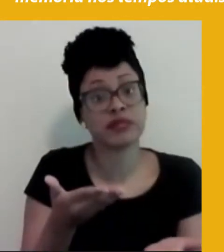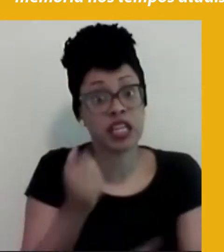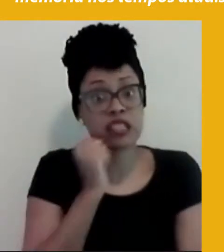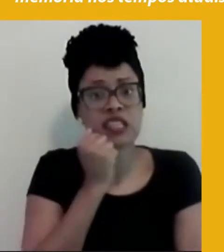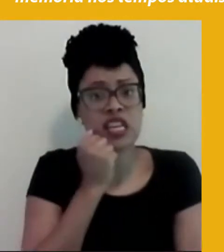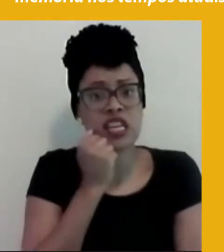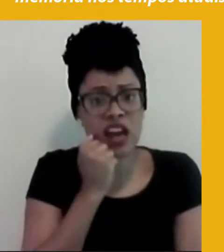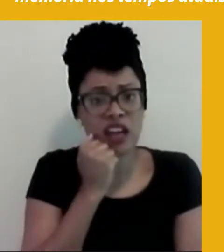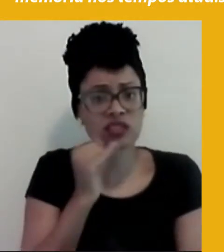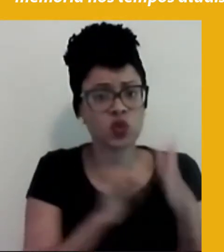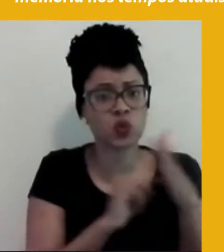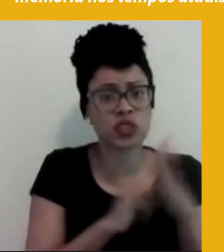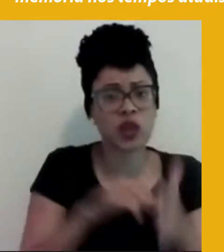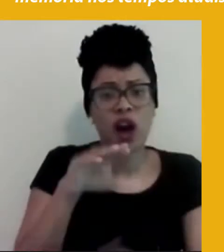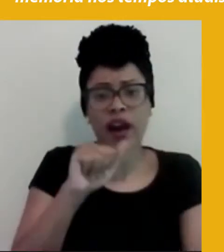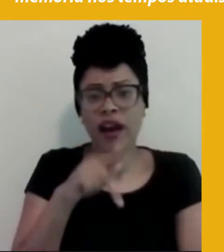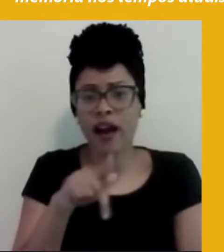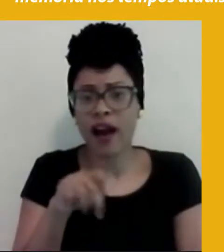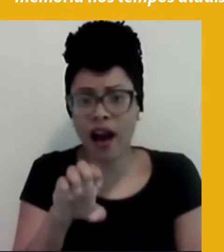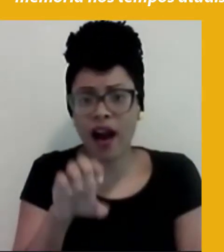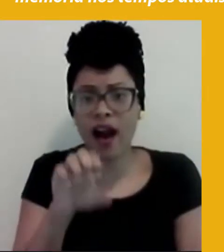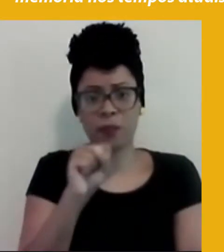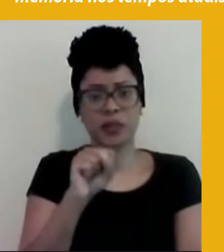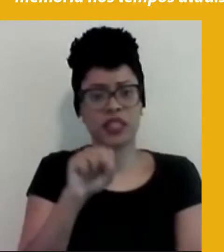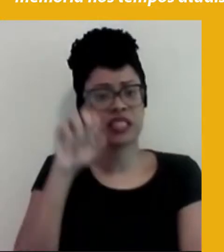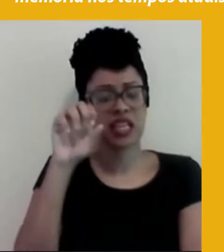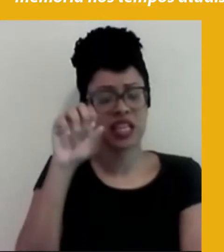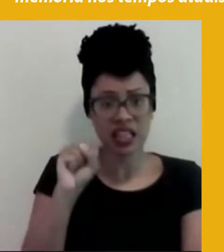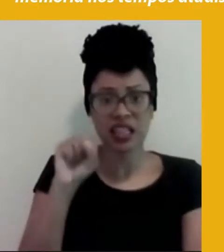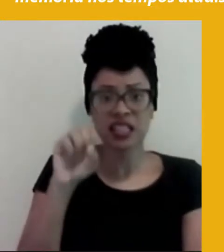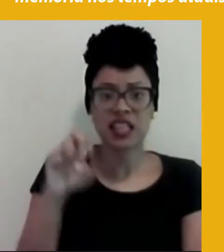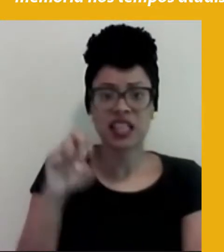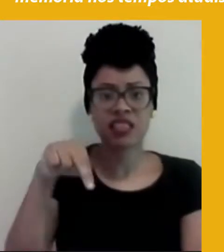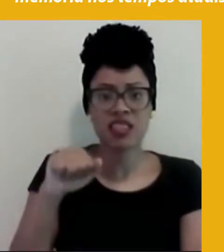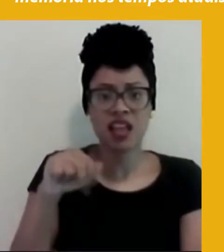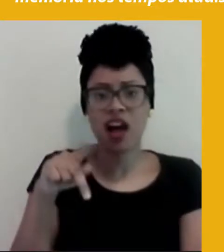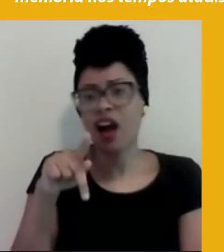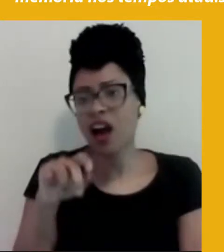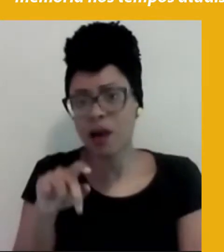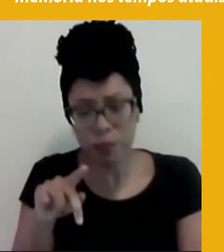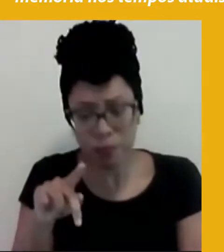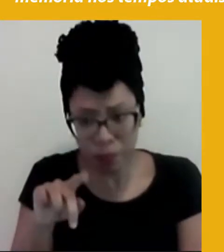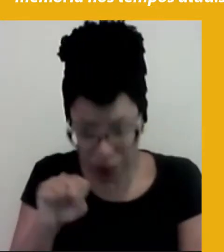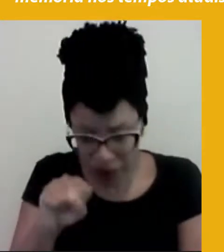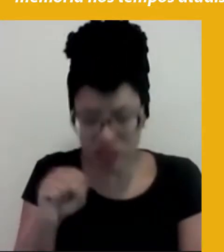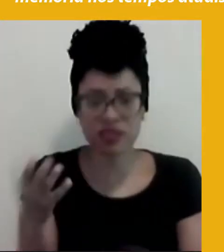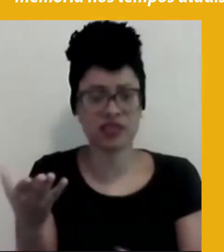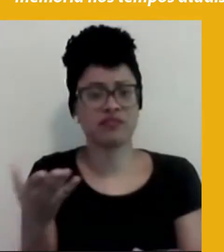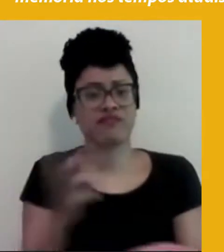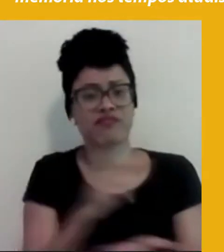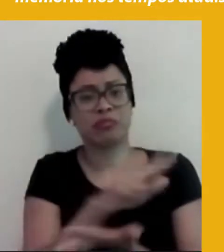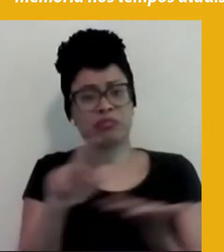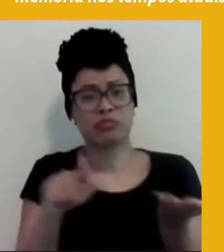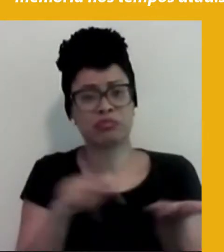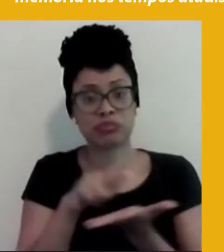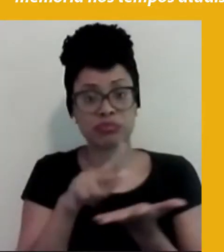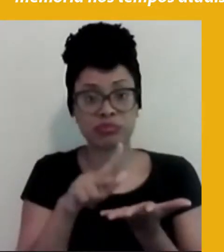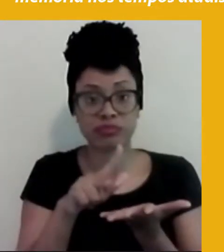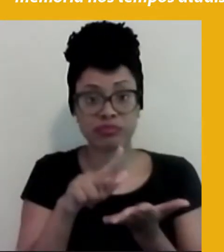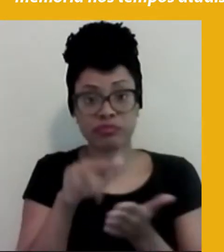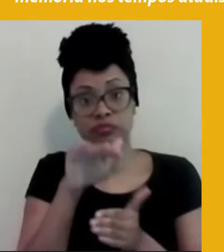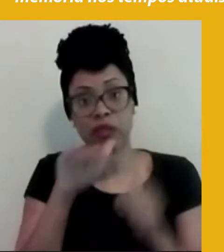colocar no lugar. E se não tivéssemos o SUS, onde estaríamos? Onde estaríamos?